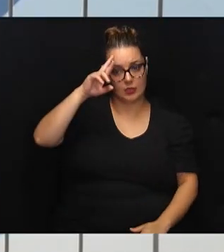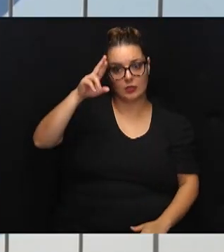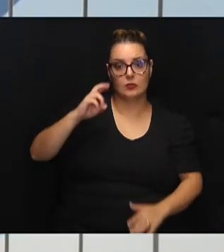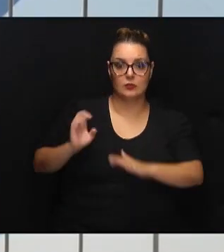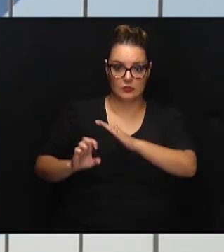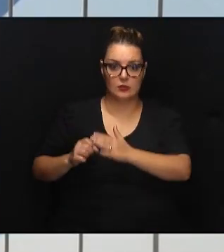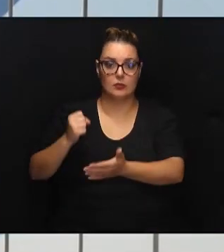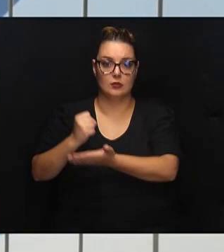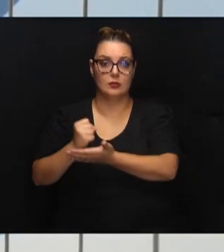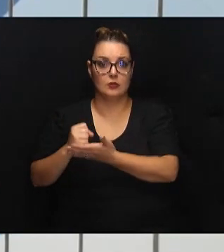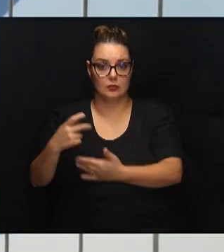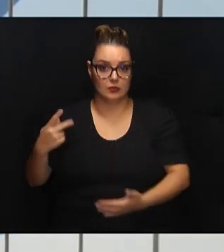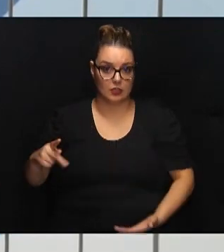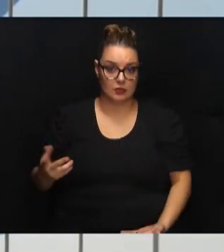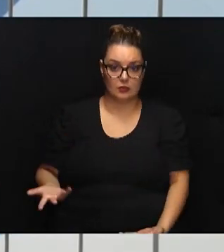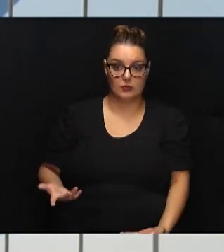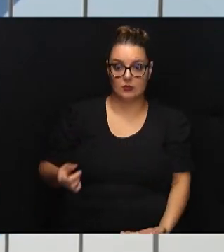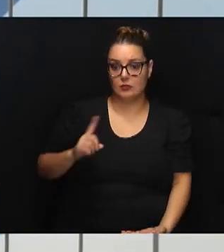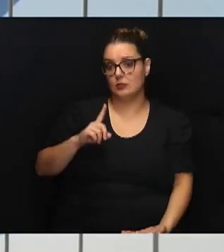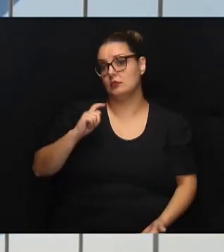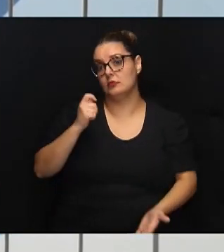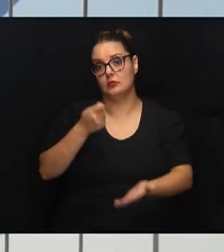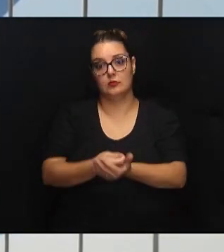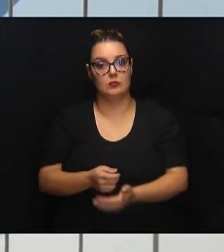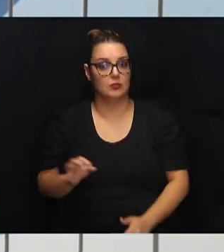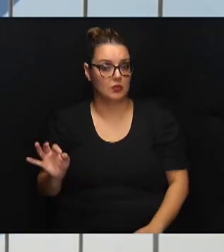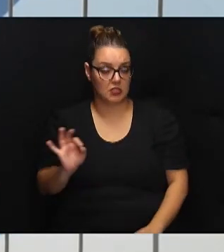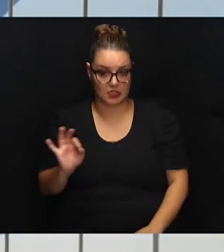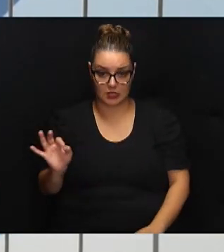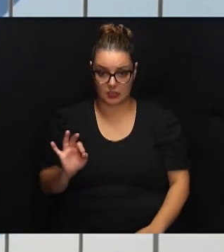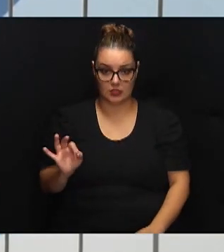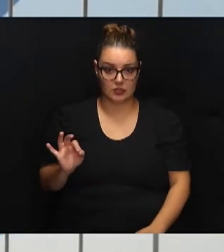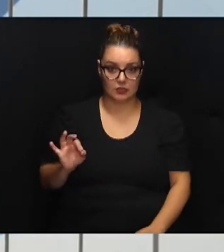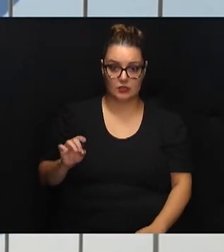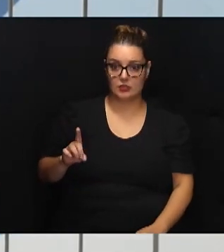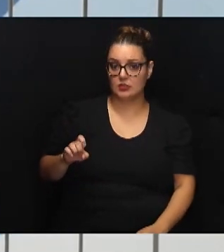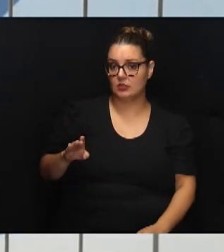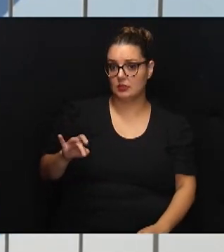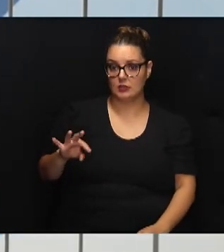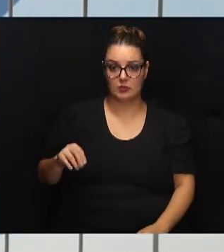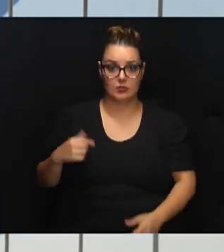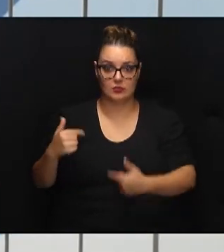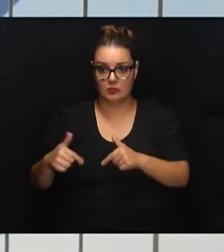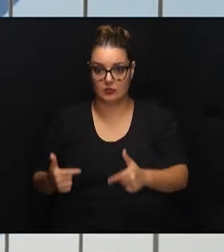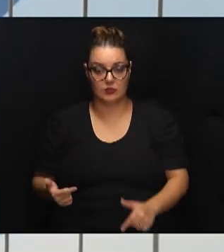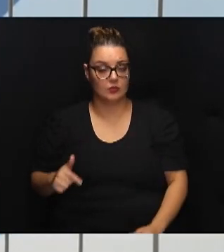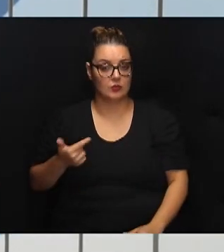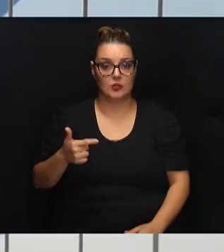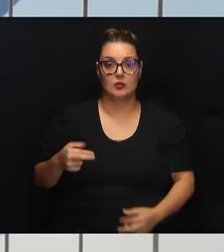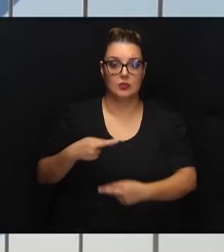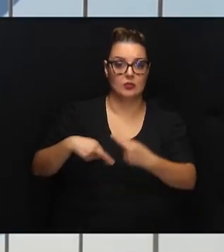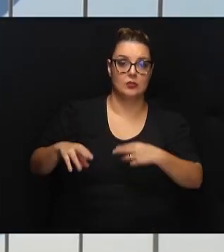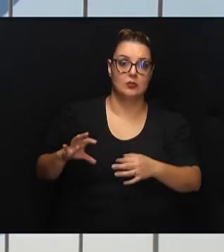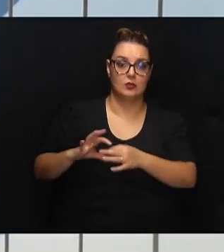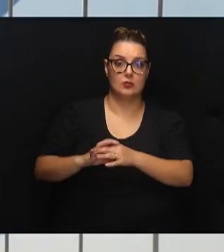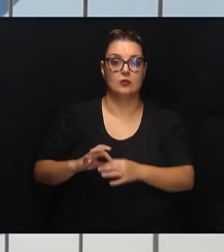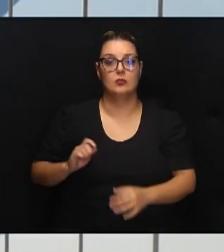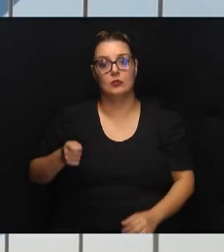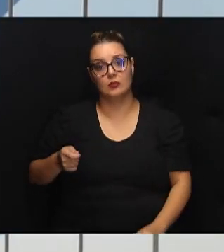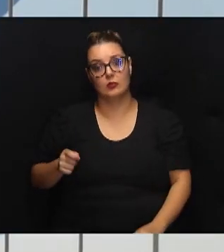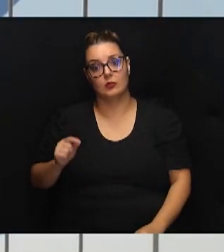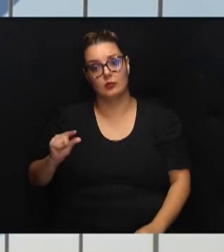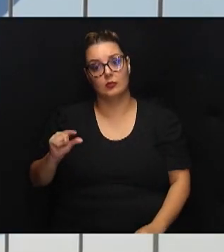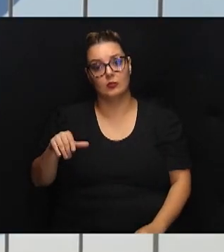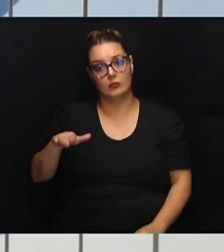contratar ele. Por quê? Eu não estou pagando nada de débito trabalhista, porque ele não tem vínculo. Então, eu pago um pouquinho mais